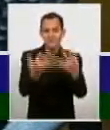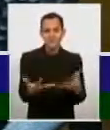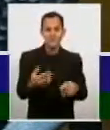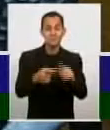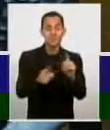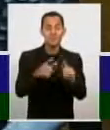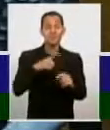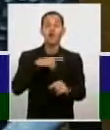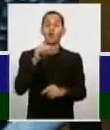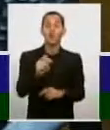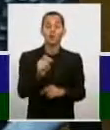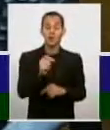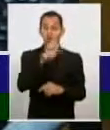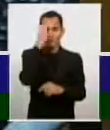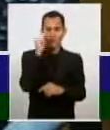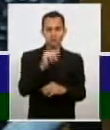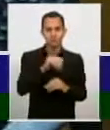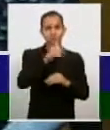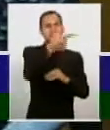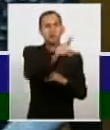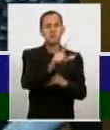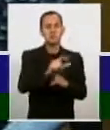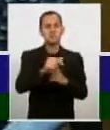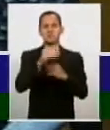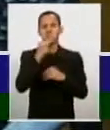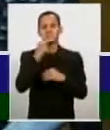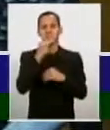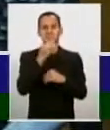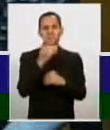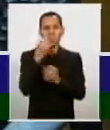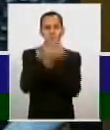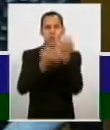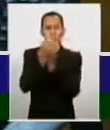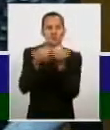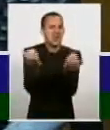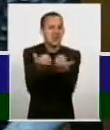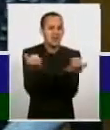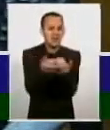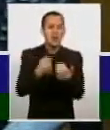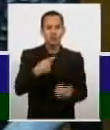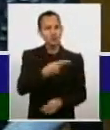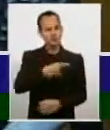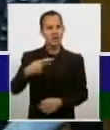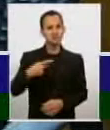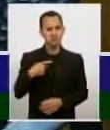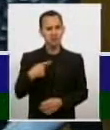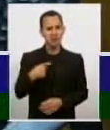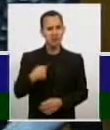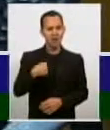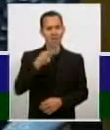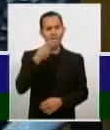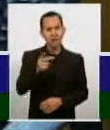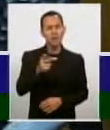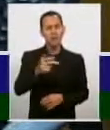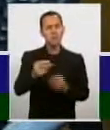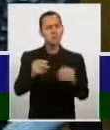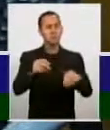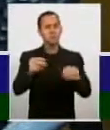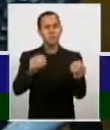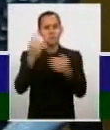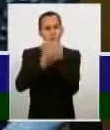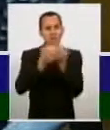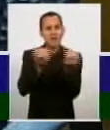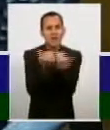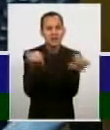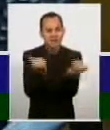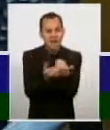está lá o sujeito, seja ela música evangélica, eu sou pastor e quero recriminar isso, seja ela música evangélica, seja